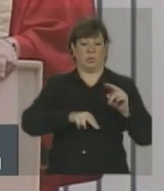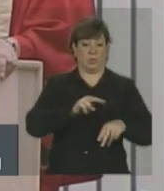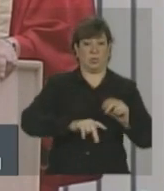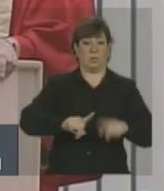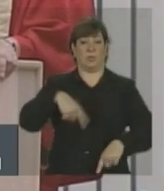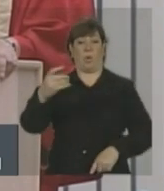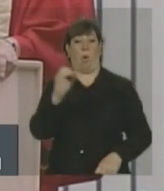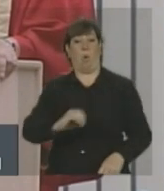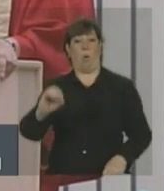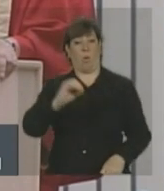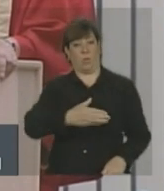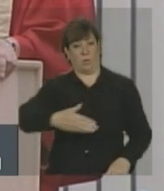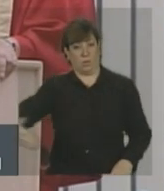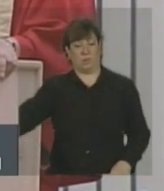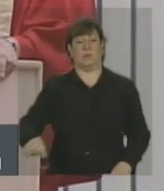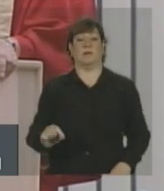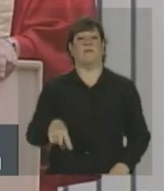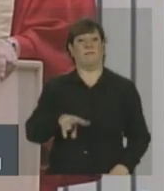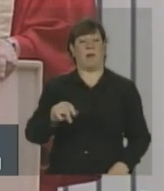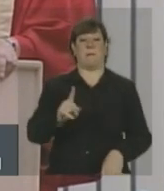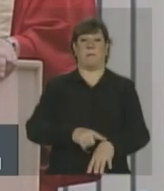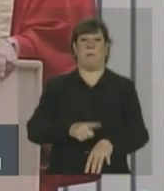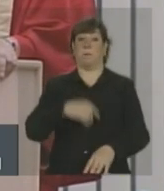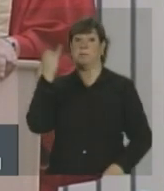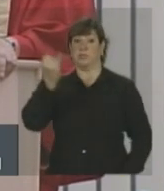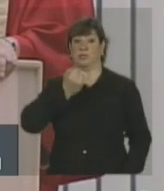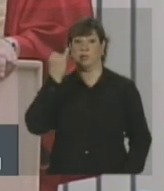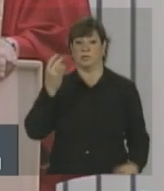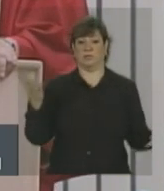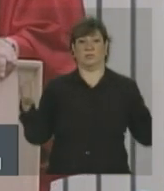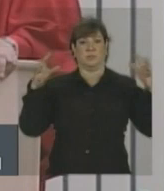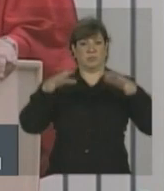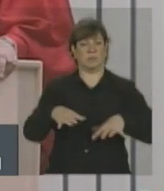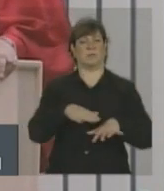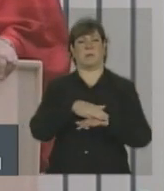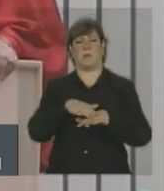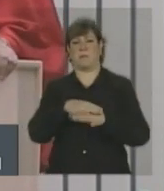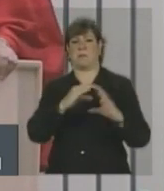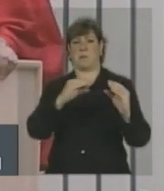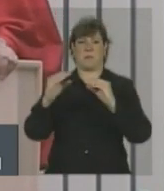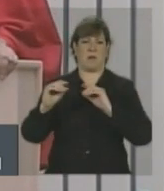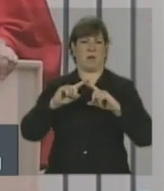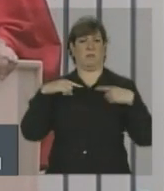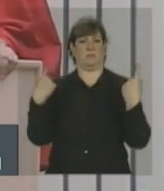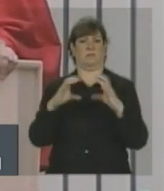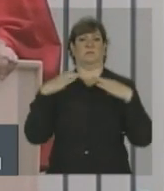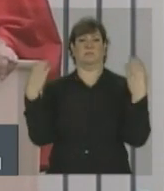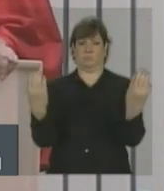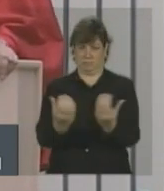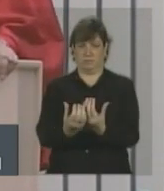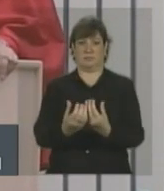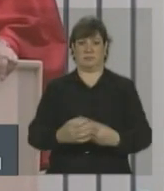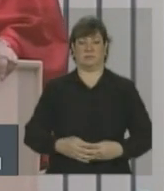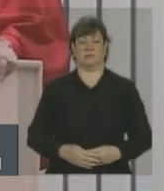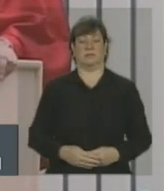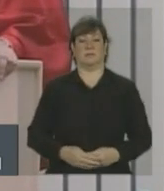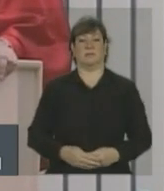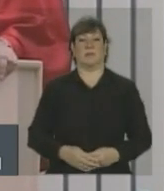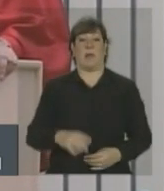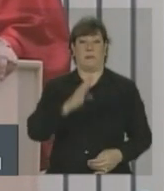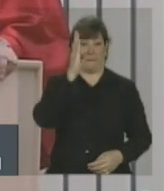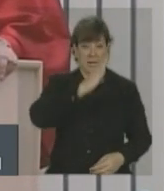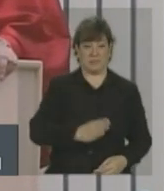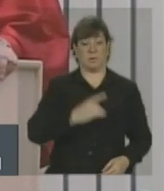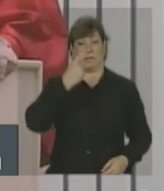outubro próximo e serão momentos marcantes para fazer frente a esses desafios. Brasil e